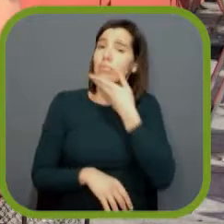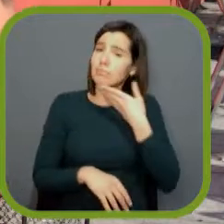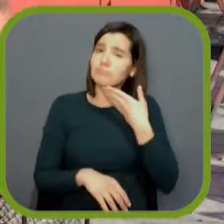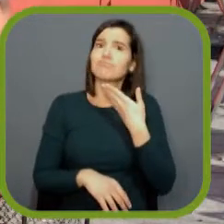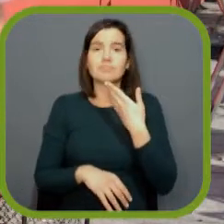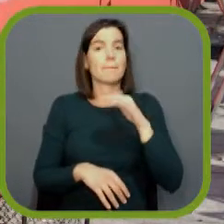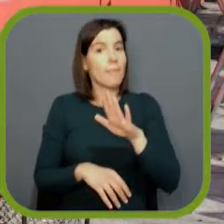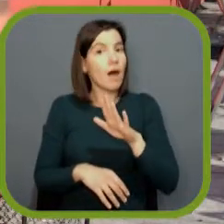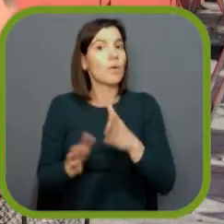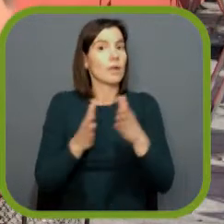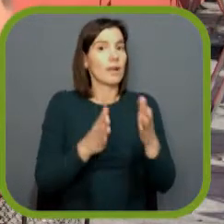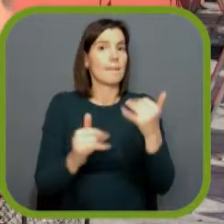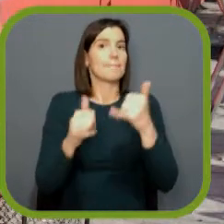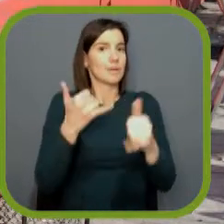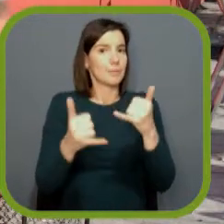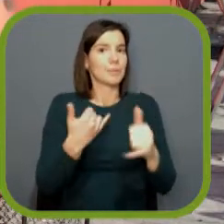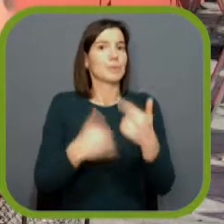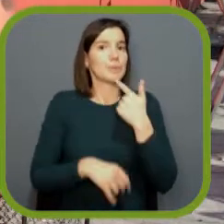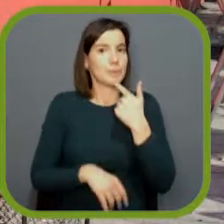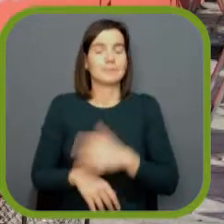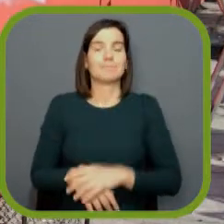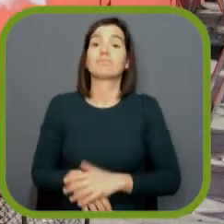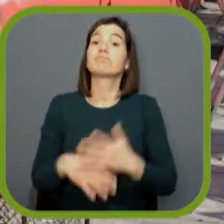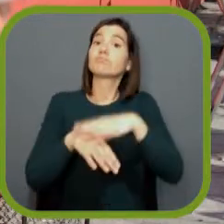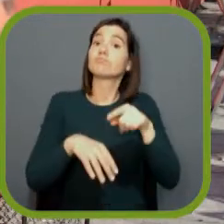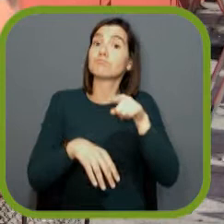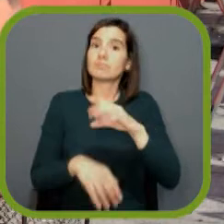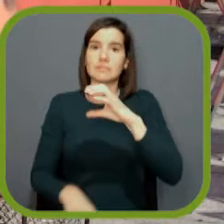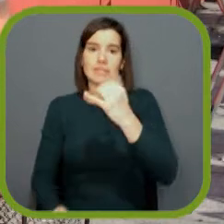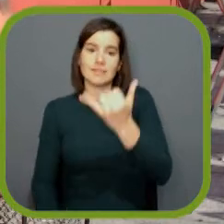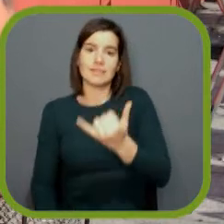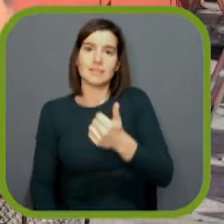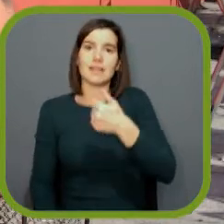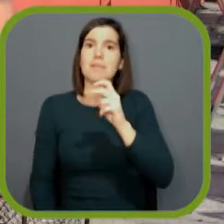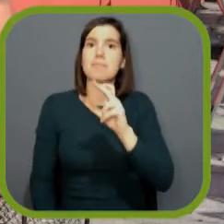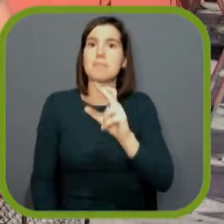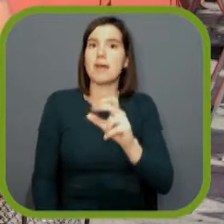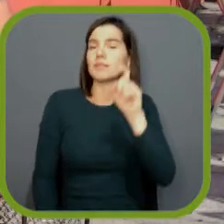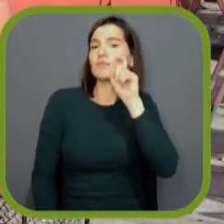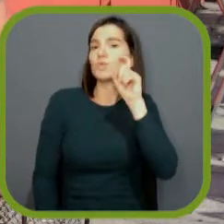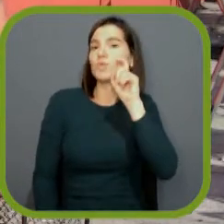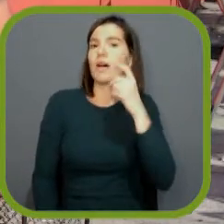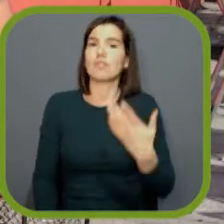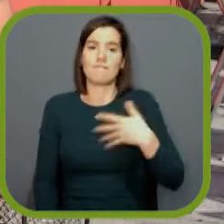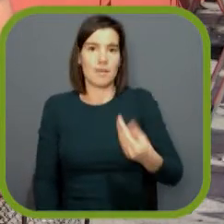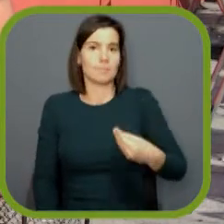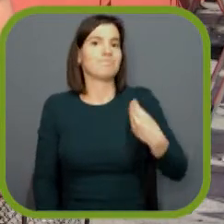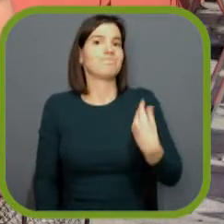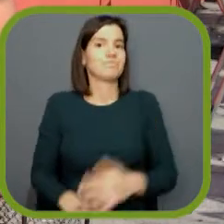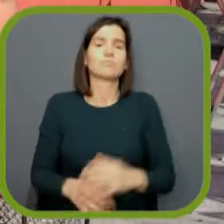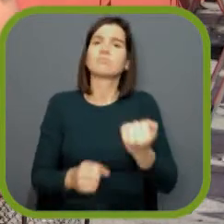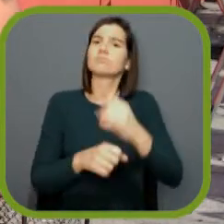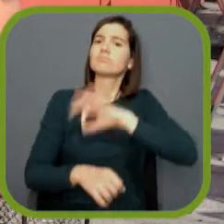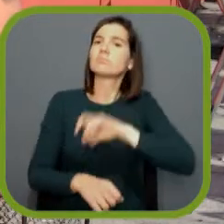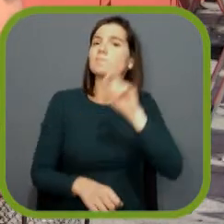facilidades, existem vários perigos ao navegar na internet. Por isso mesmo, a cibersegurança passou a ser uma preocupação. Os profissionais de